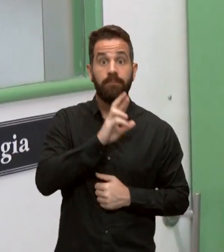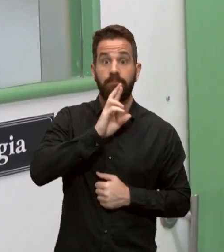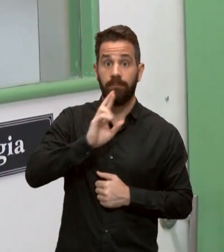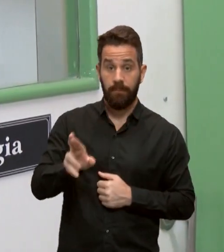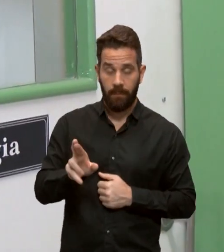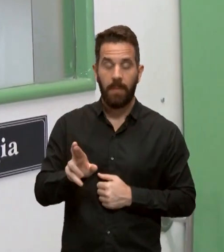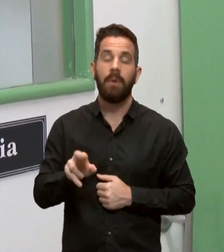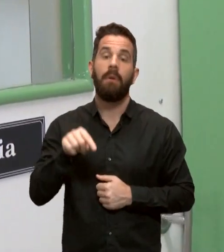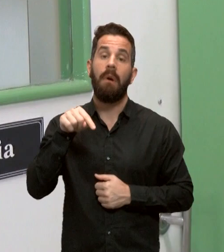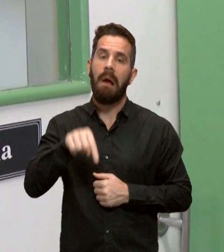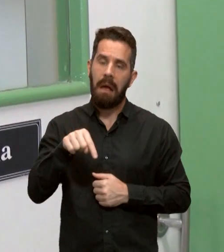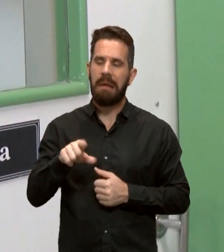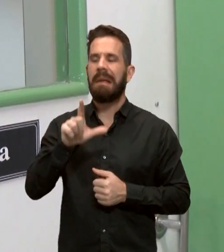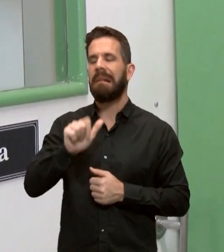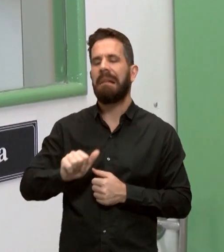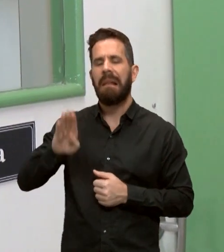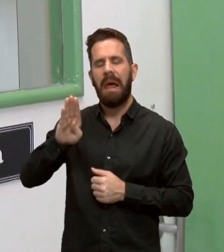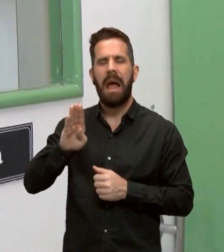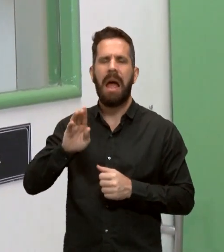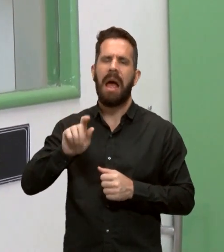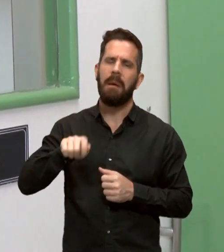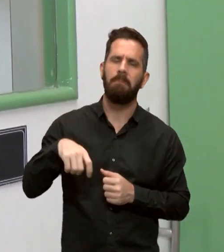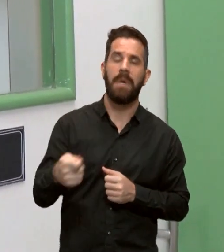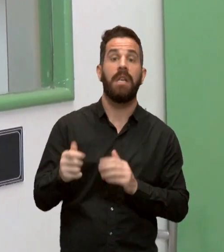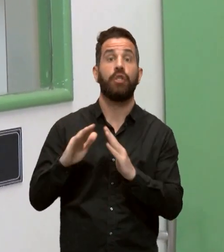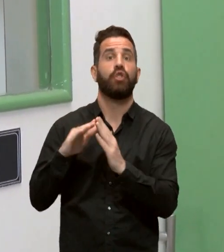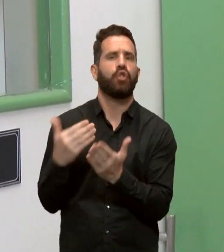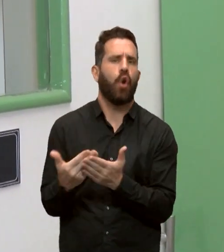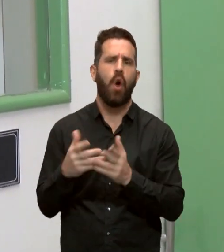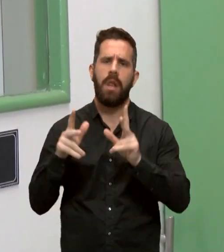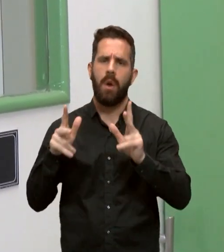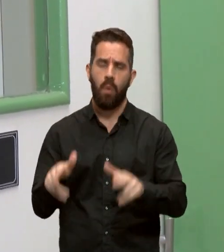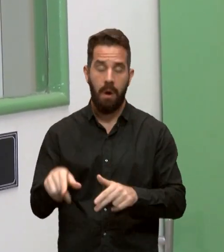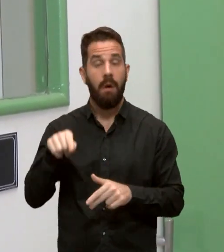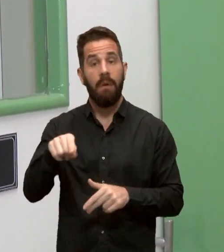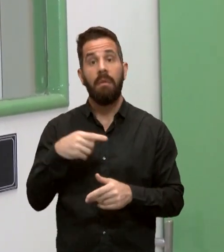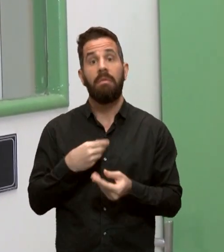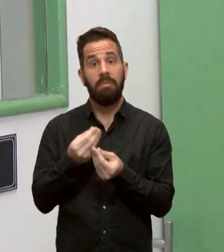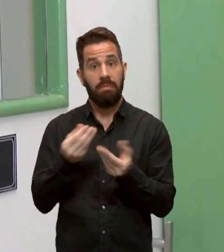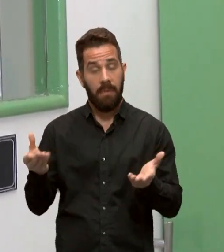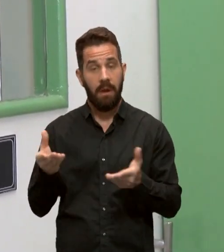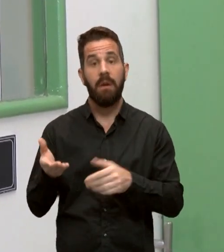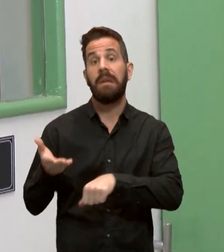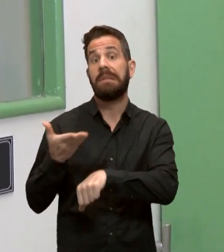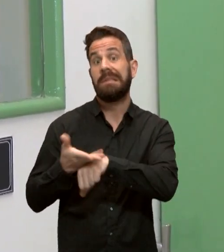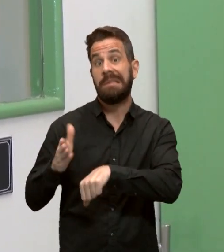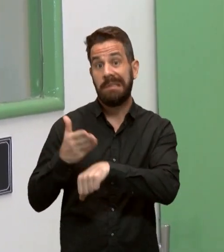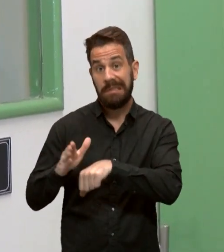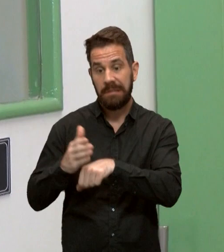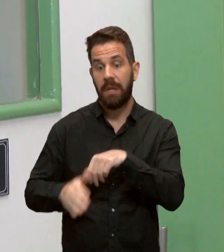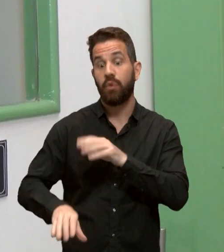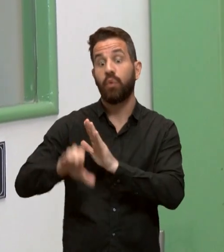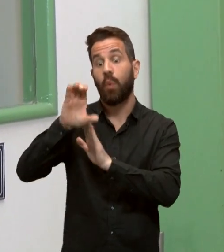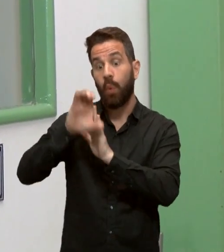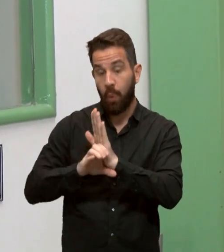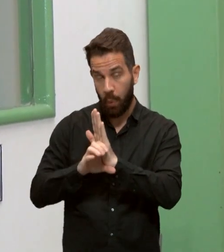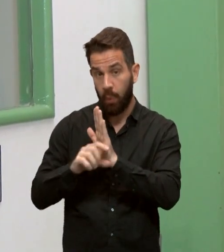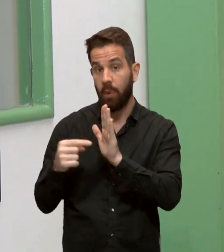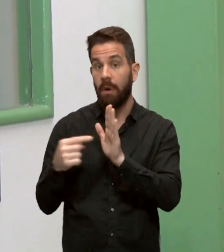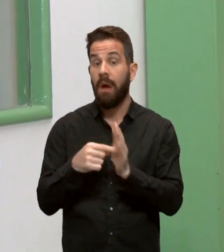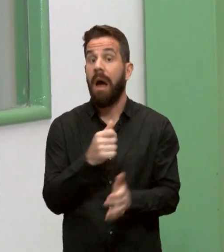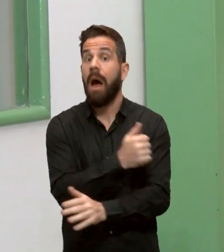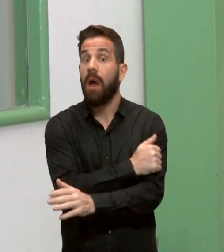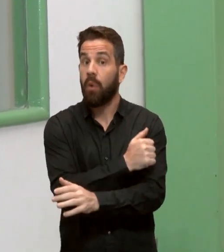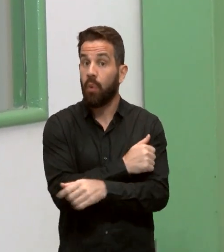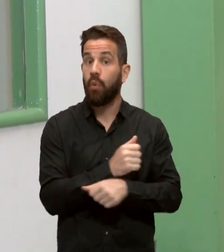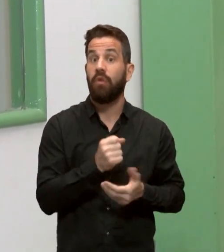escola, como eu falei, e nós oferecemos um estágio curricular obrigatório para os alunos do curso de